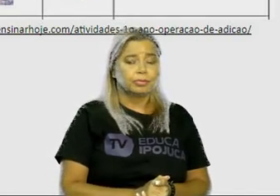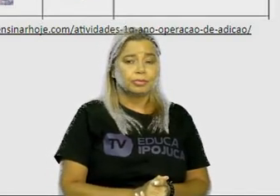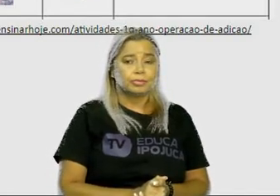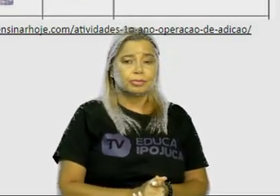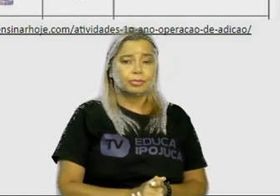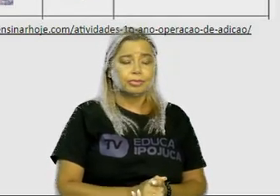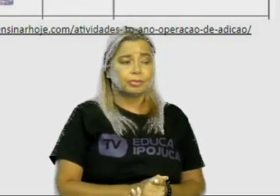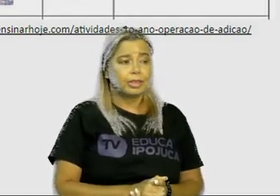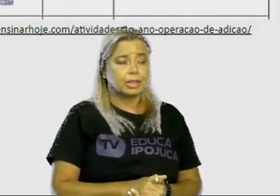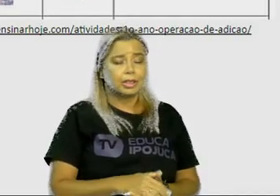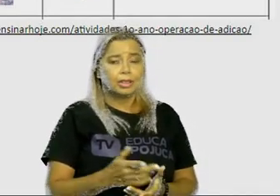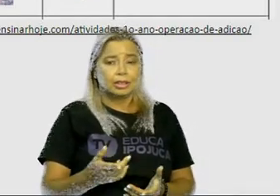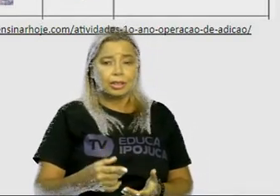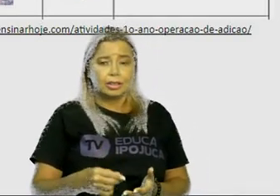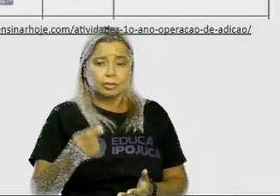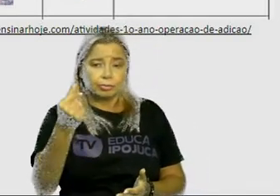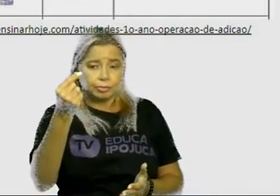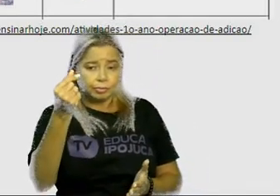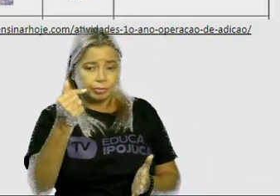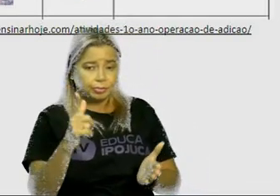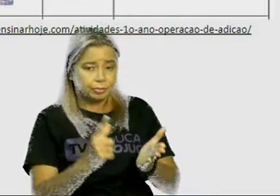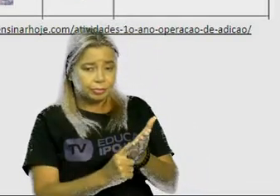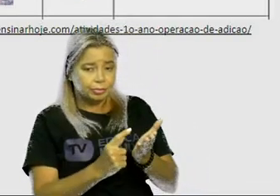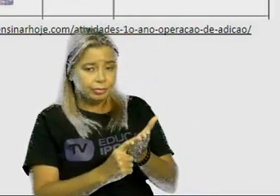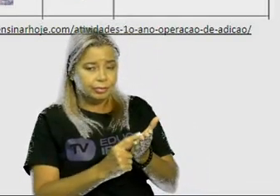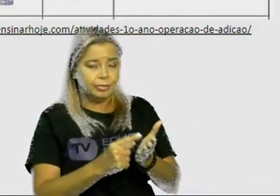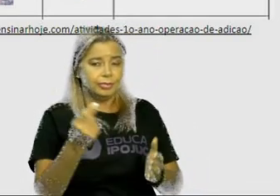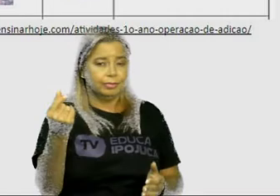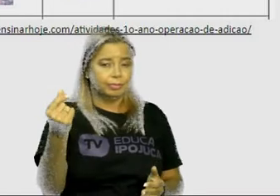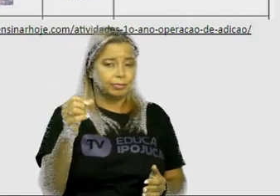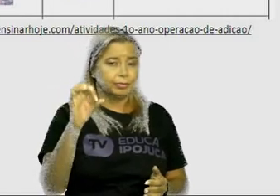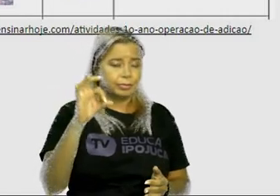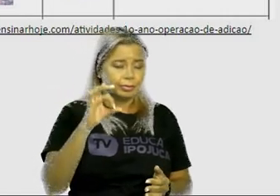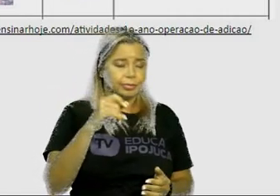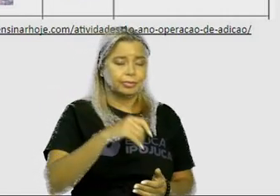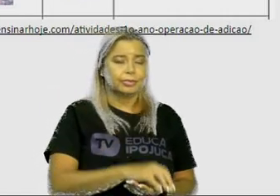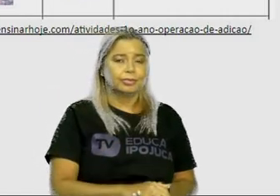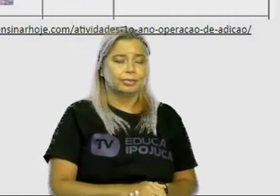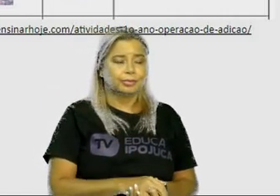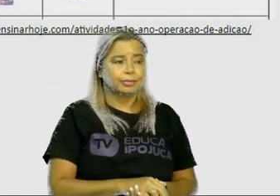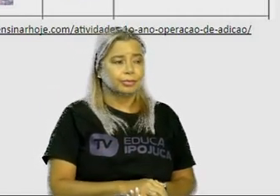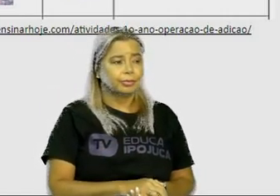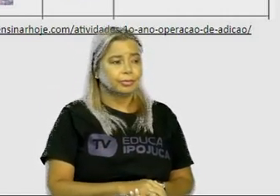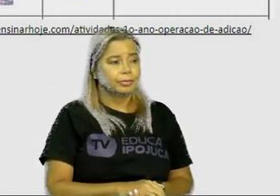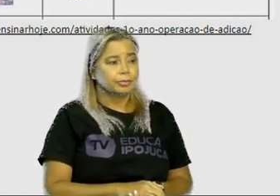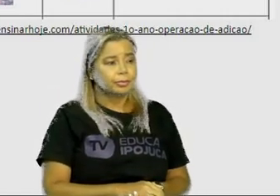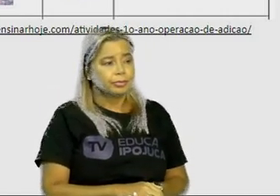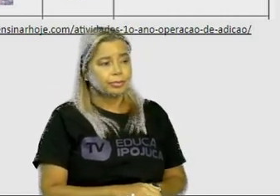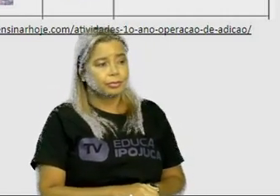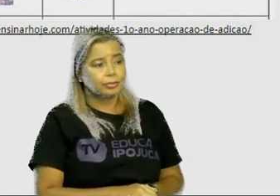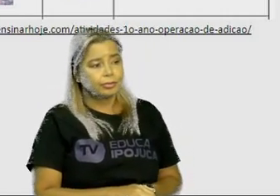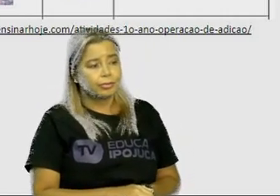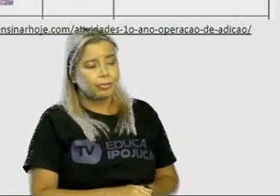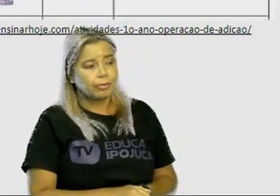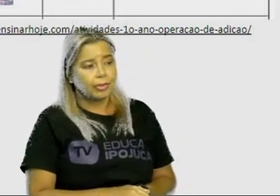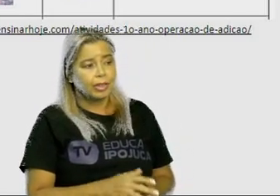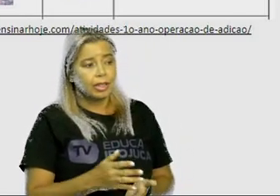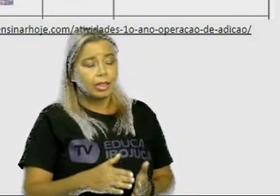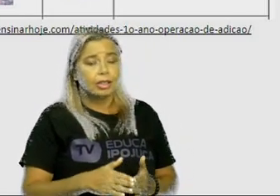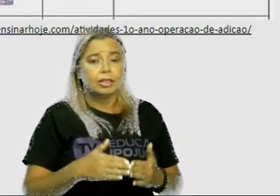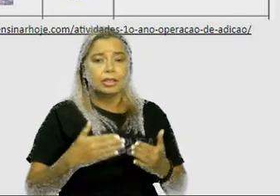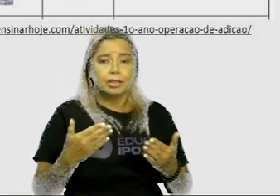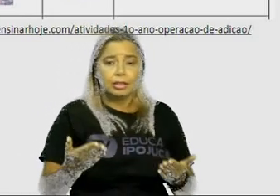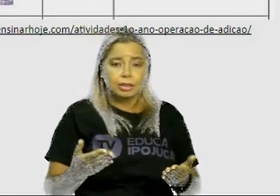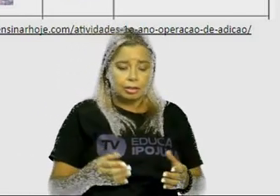o que cédulas e moedas portátil a gente vai trabalhar com dinheiro Oi Lucas e Paulo